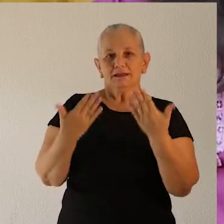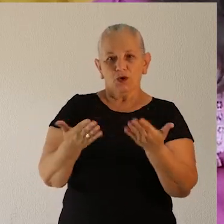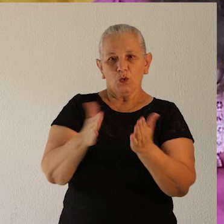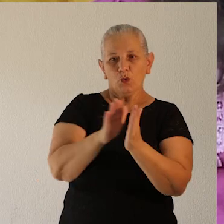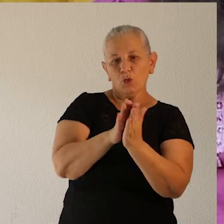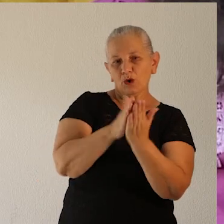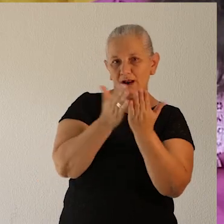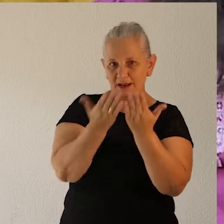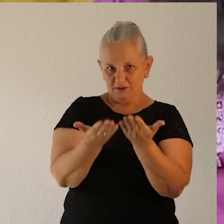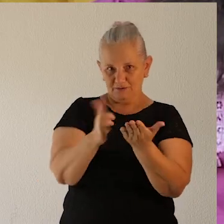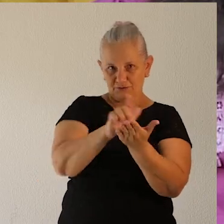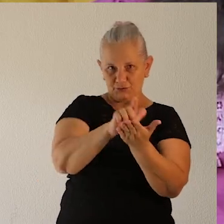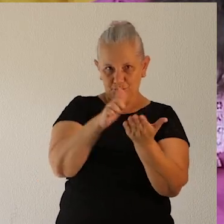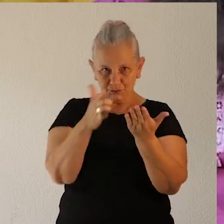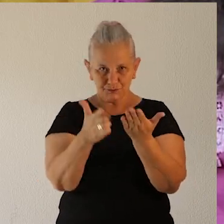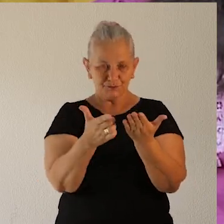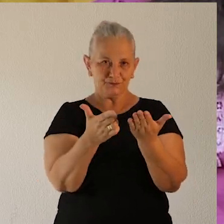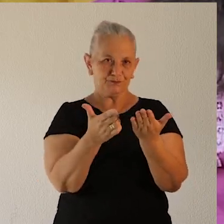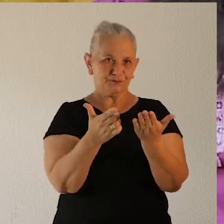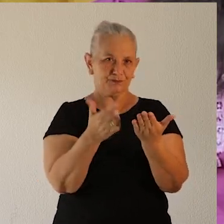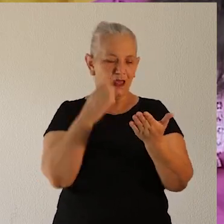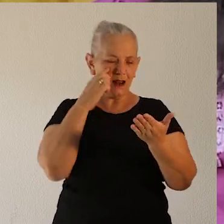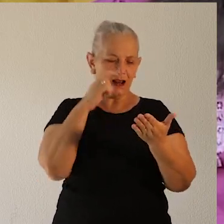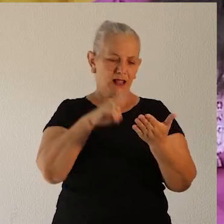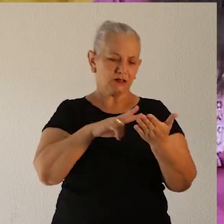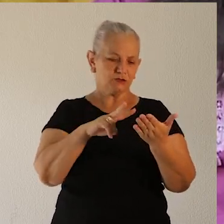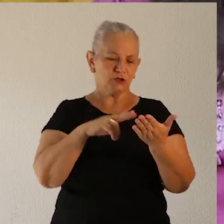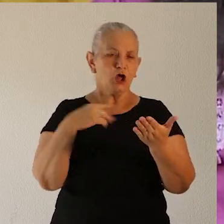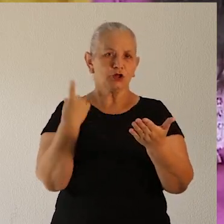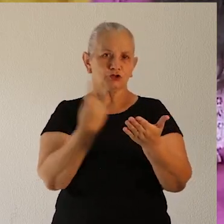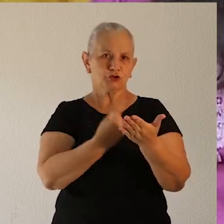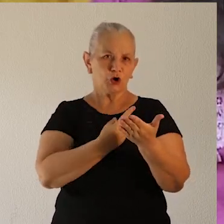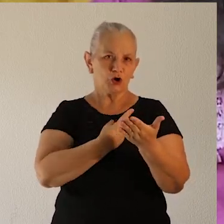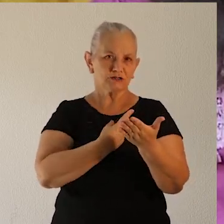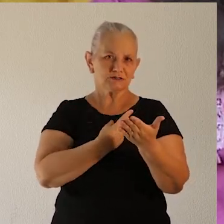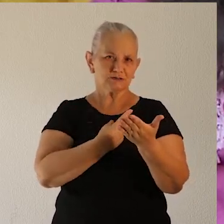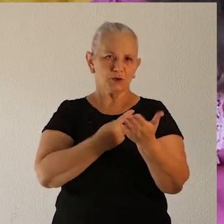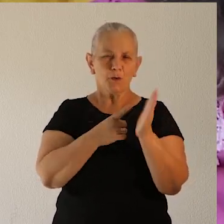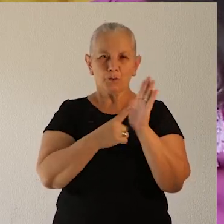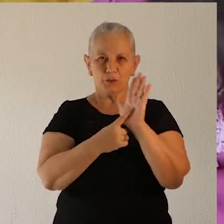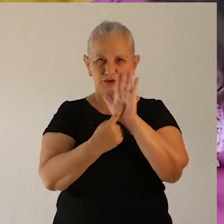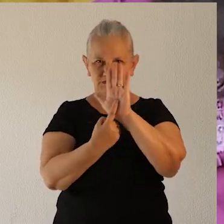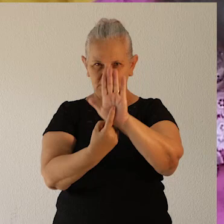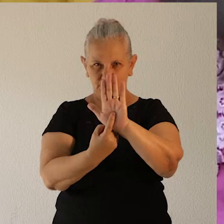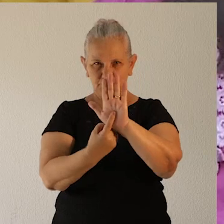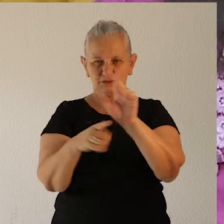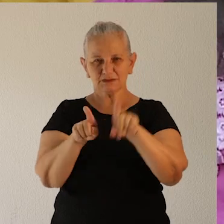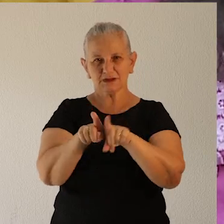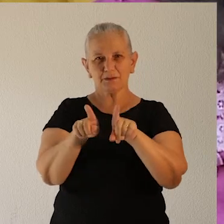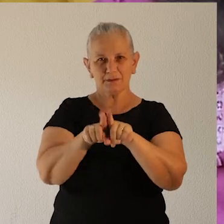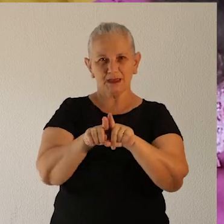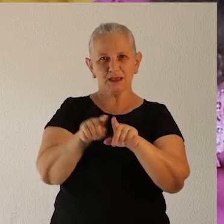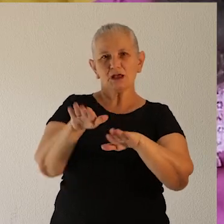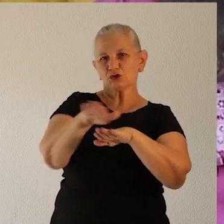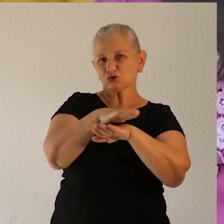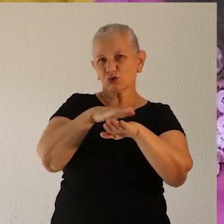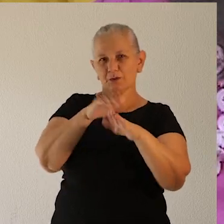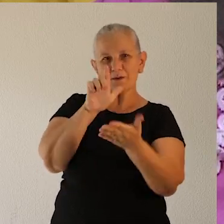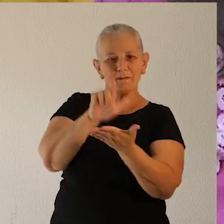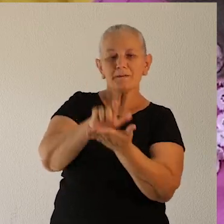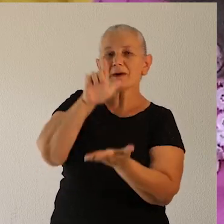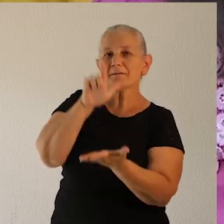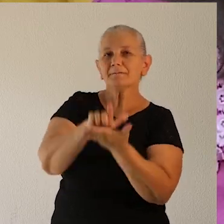um livro e a letra De Onde Vem o Meu Caderno é amarela. Falando sobre o papel, como o papel é